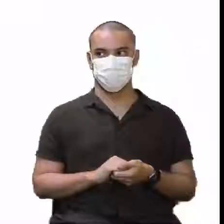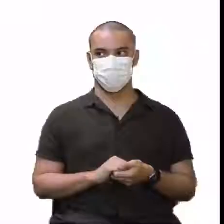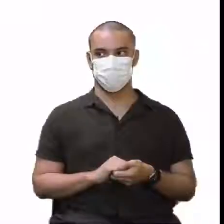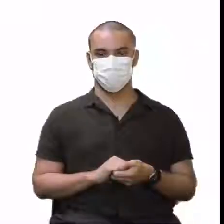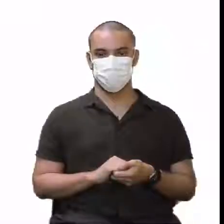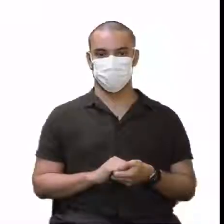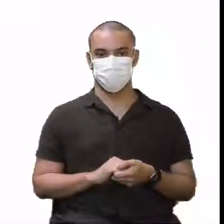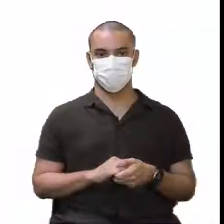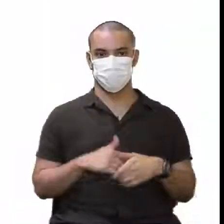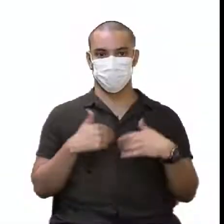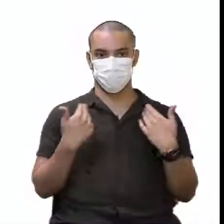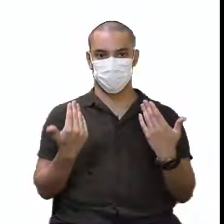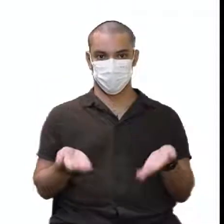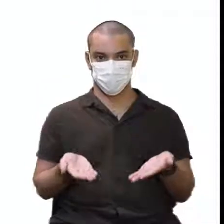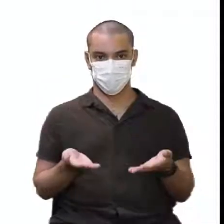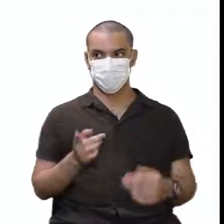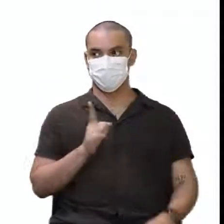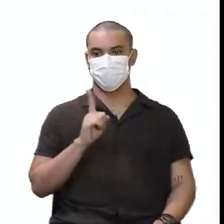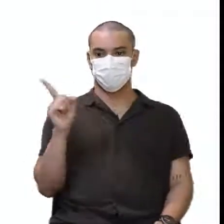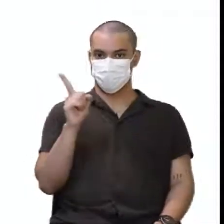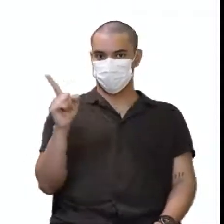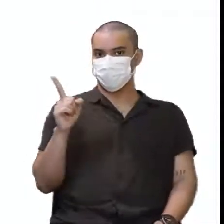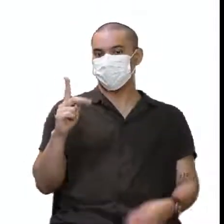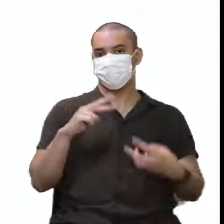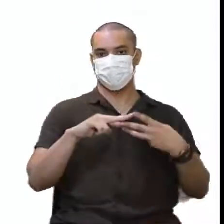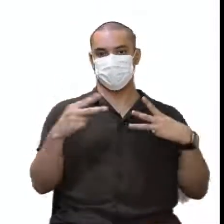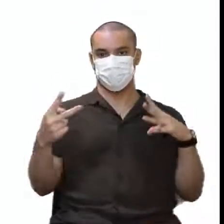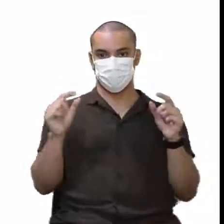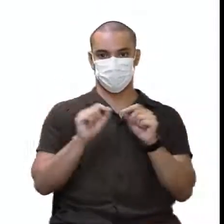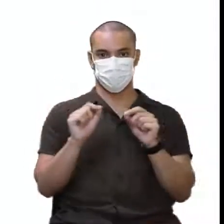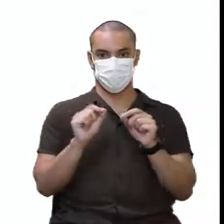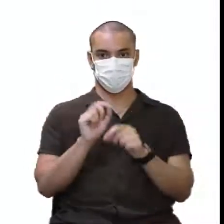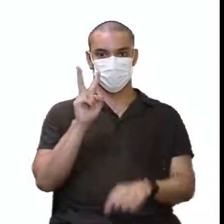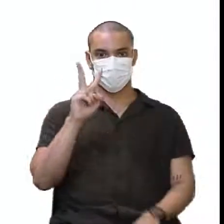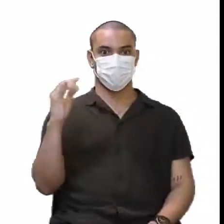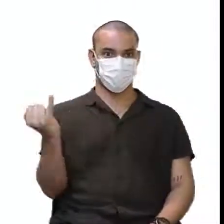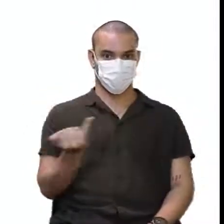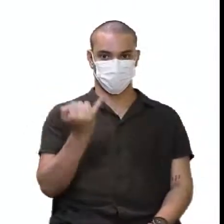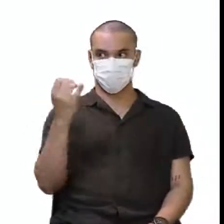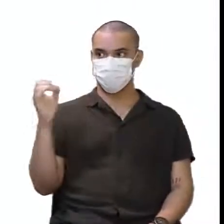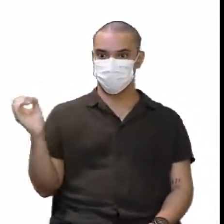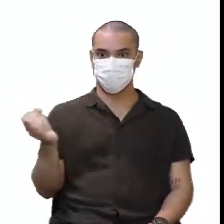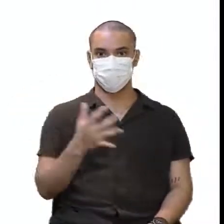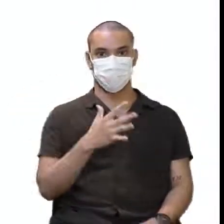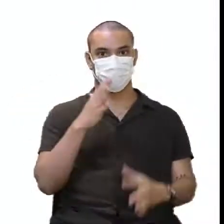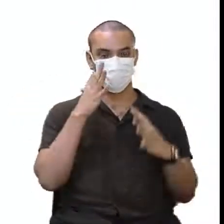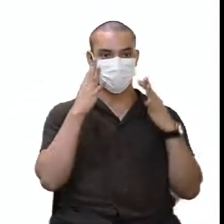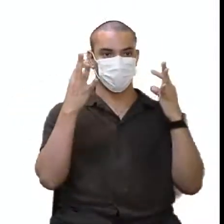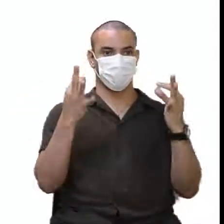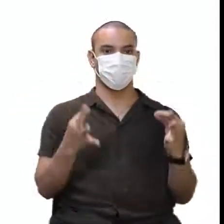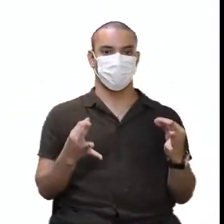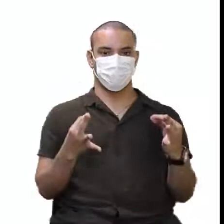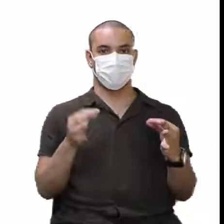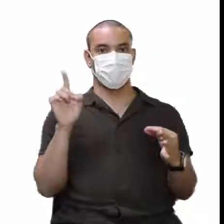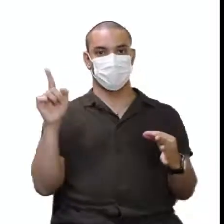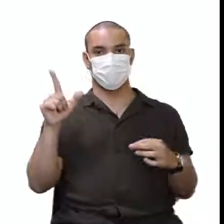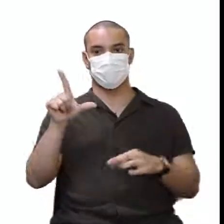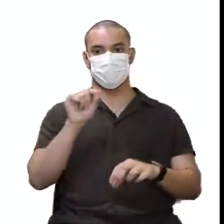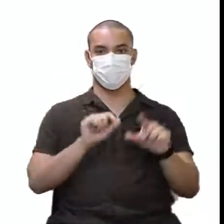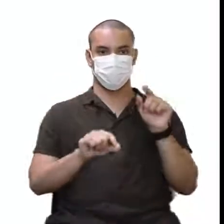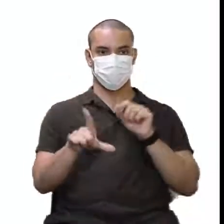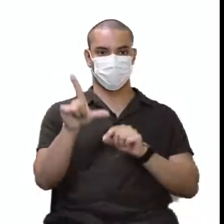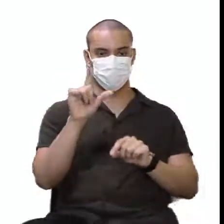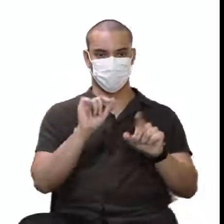Seguindo. Com essa visão, Mendel fez duas importantes inovações. Presta atenção, ele selecionou